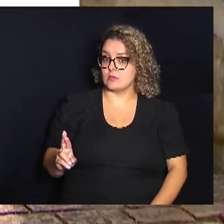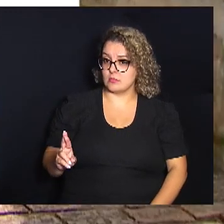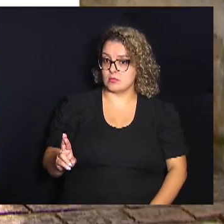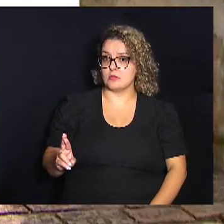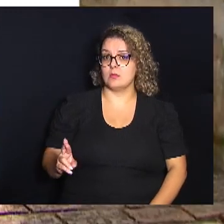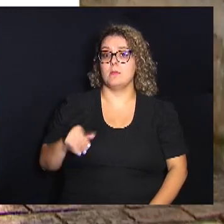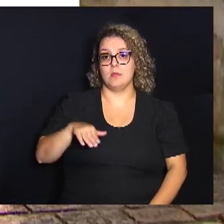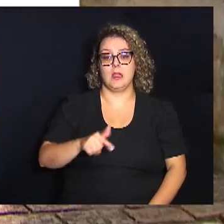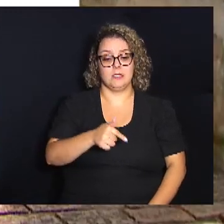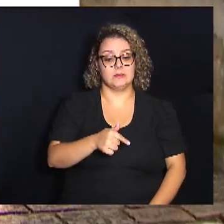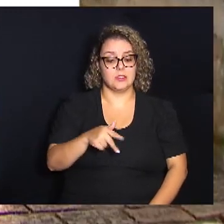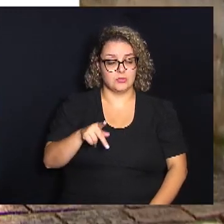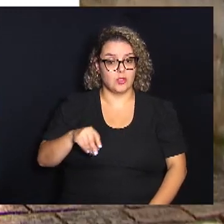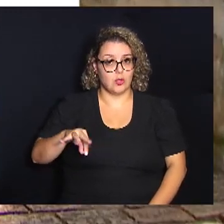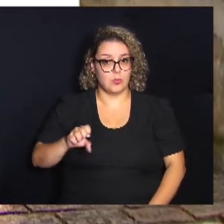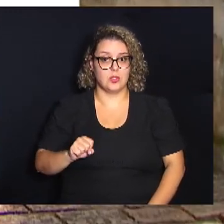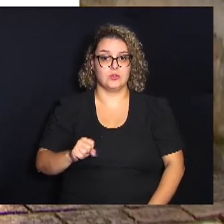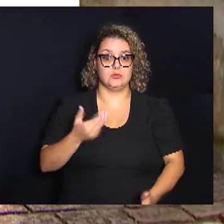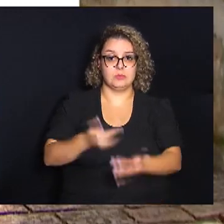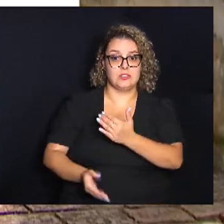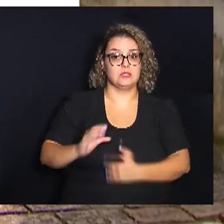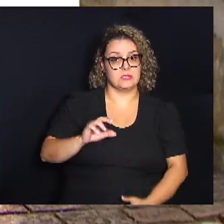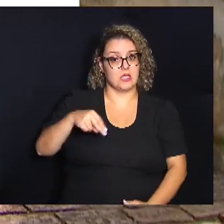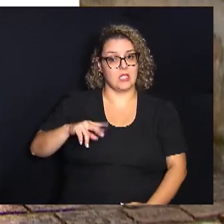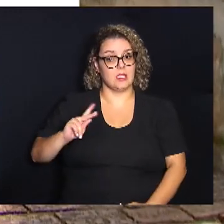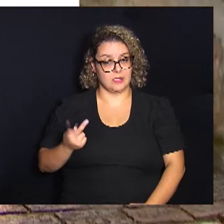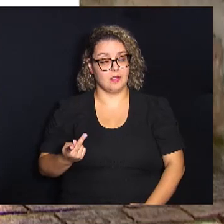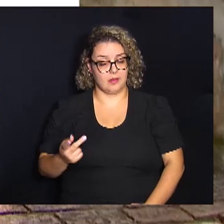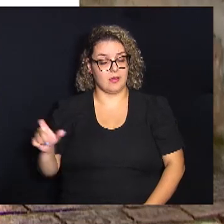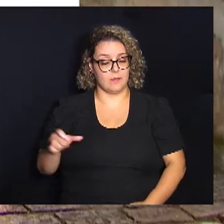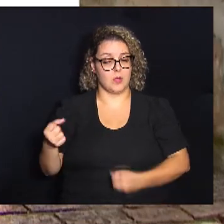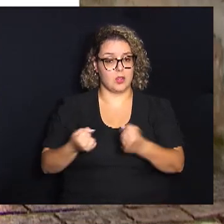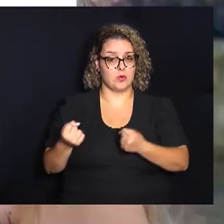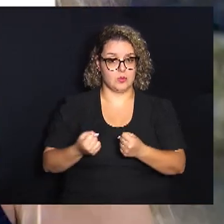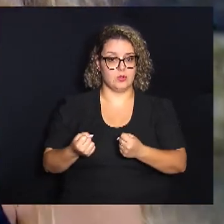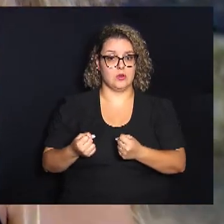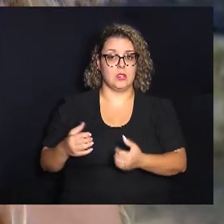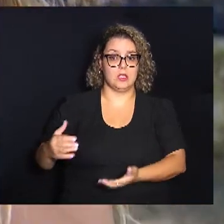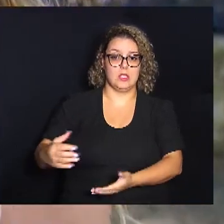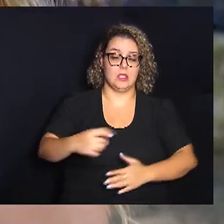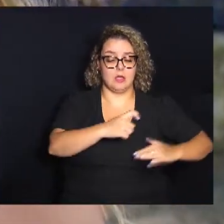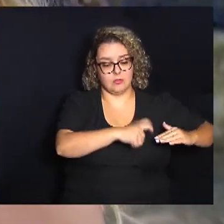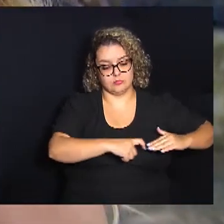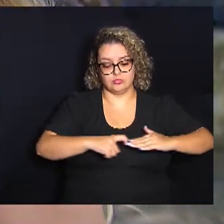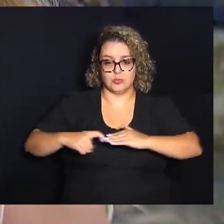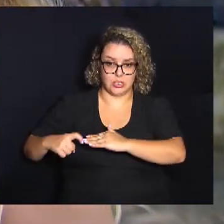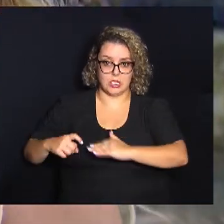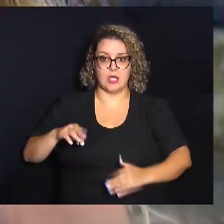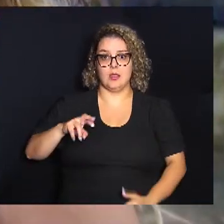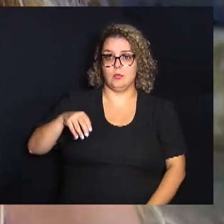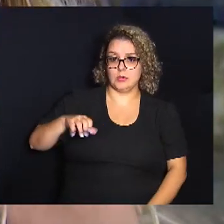293,47. Também 7 pontos perdidos na Carteira Nacional de Habilitação e remoção do veículo. A coordenadora do processo